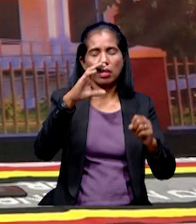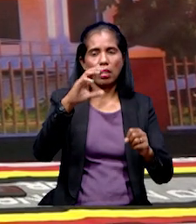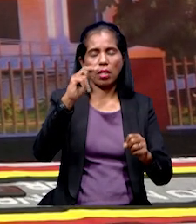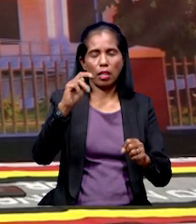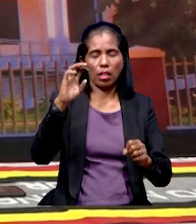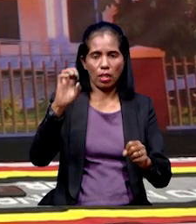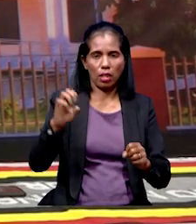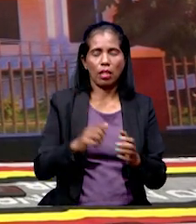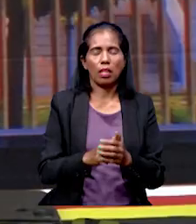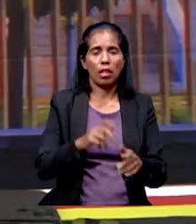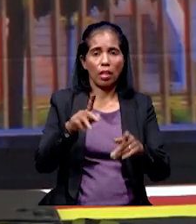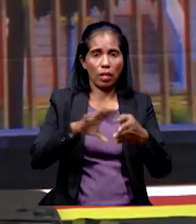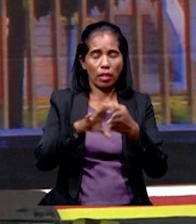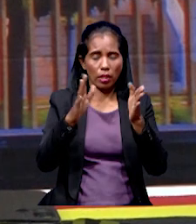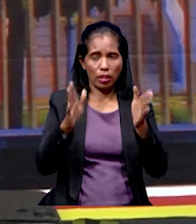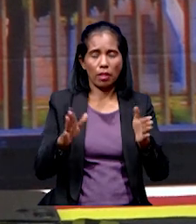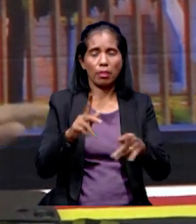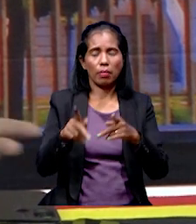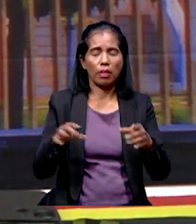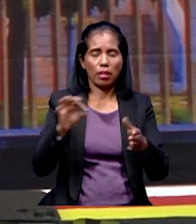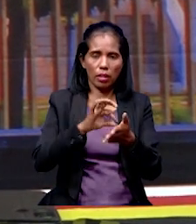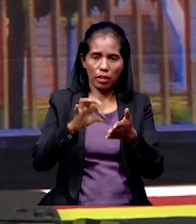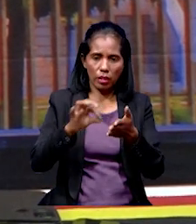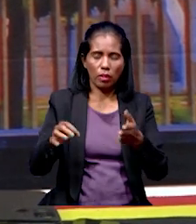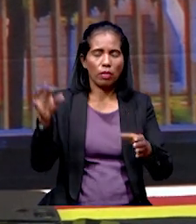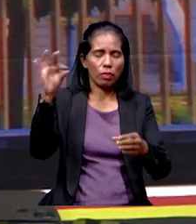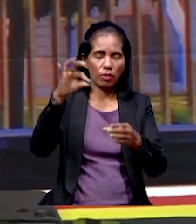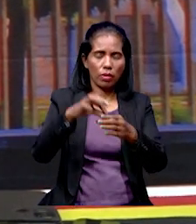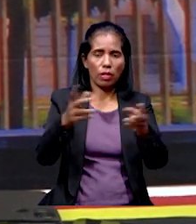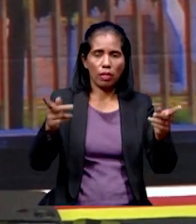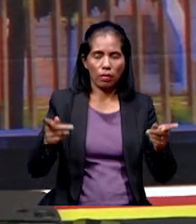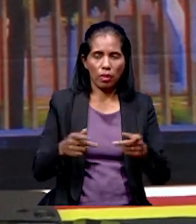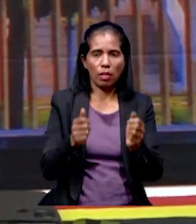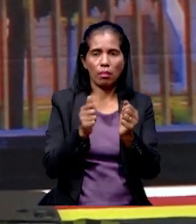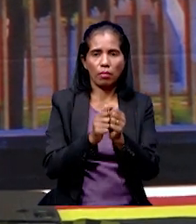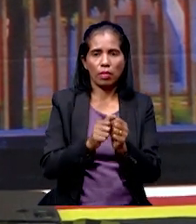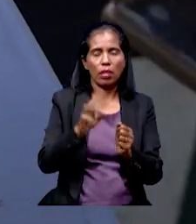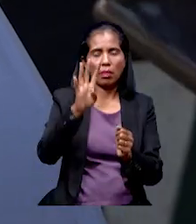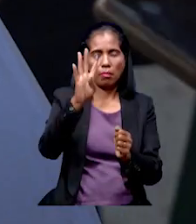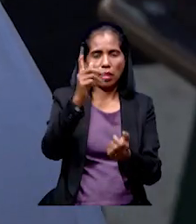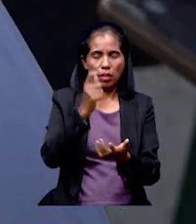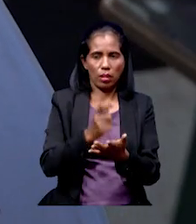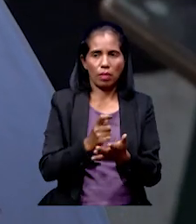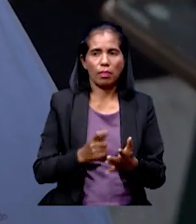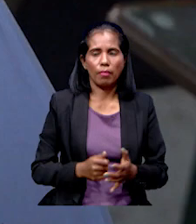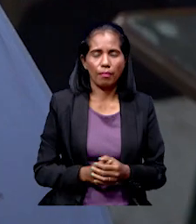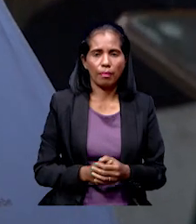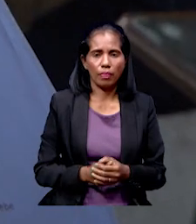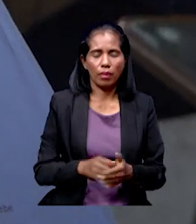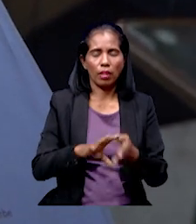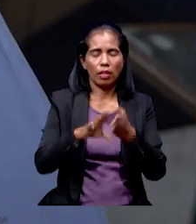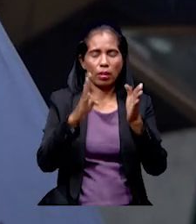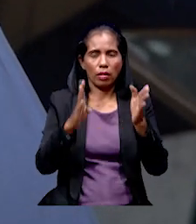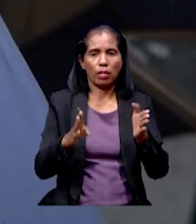Hateten, eleitor Sira Nebe Macresisto, atu vota e centro votação paralelo, Hamutuk Rion Hatresen. Lista eleitores Barak